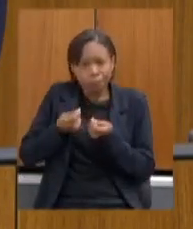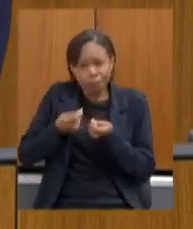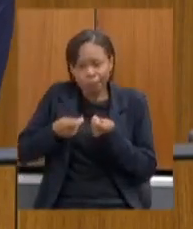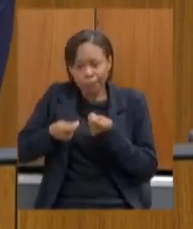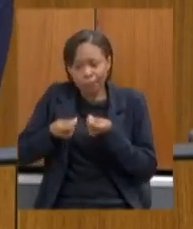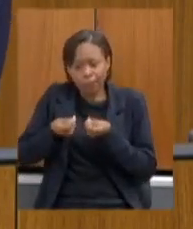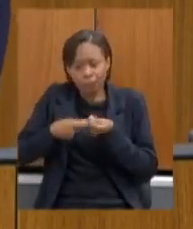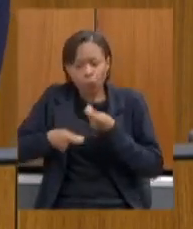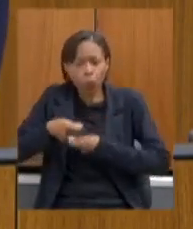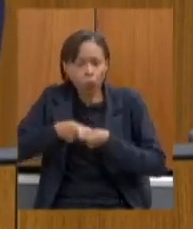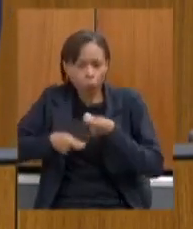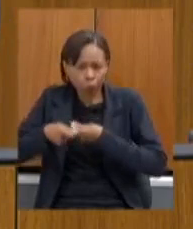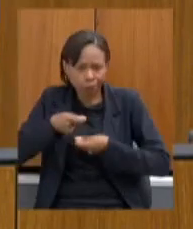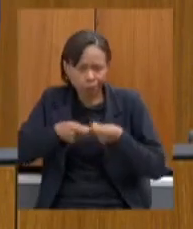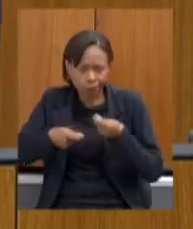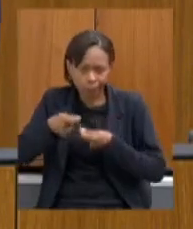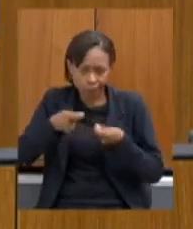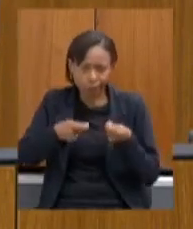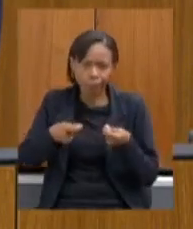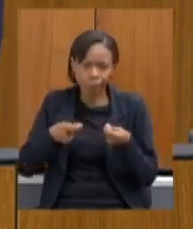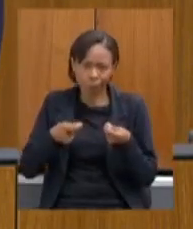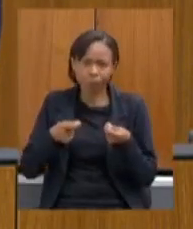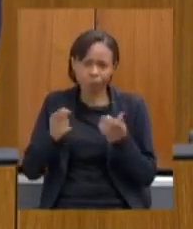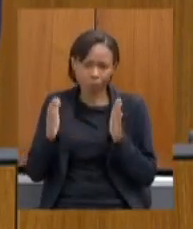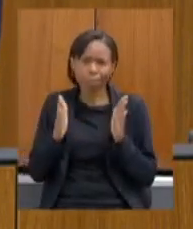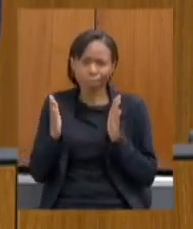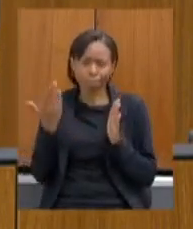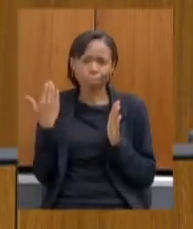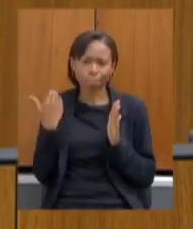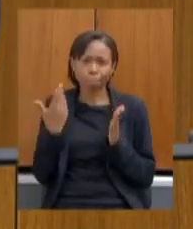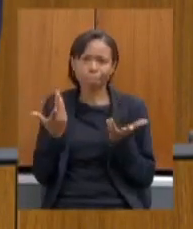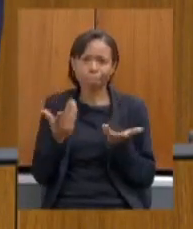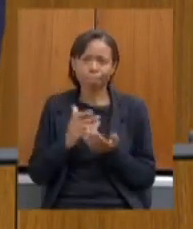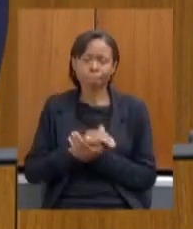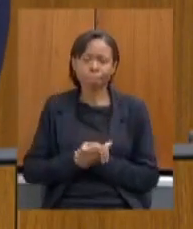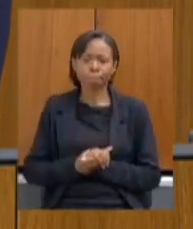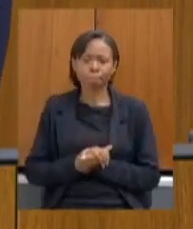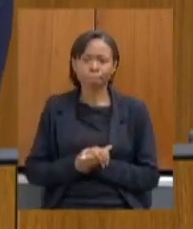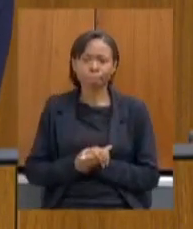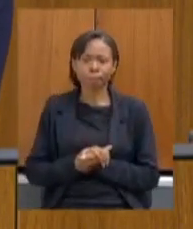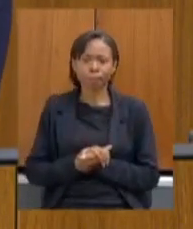naquele momento ao governador Romeu Zema, como ele está também, está aqui, o deputado Guilherme da Cunha.